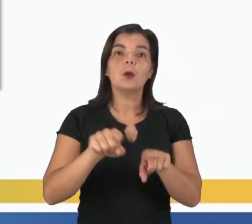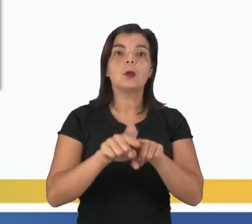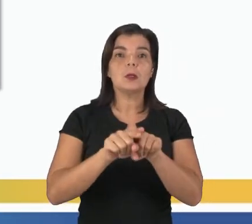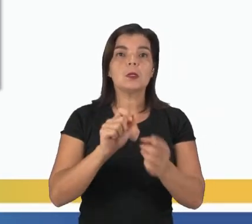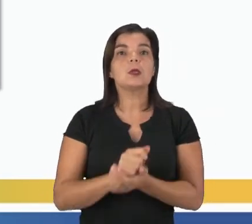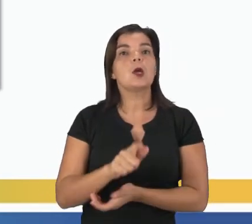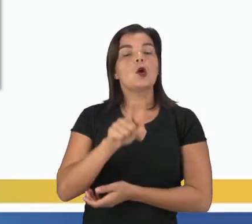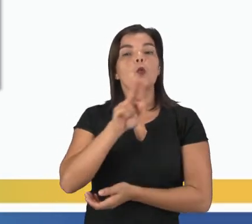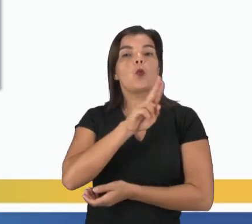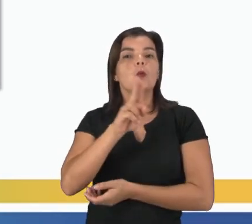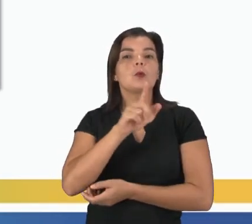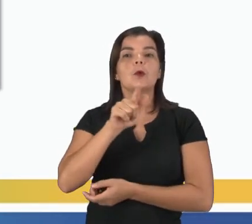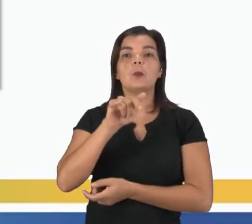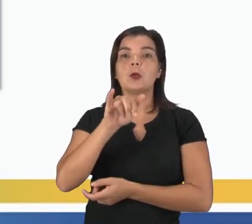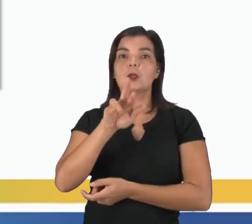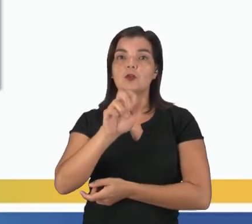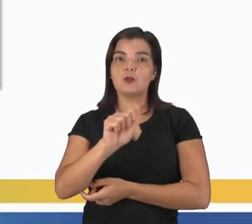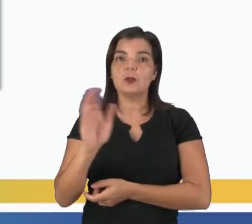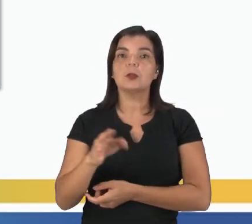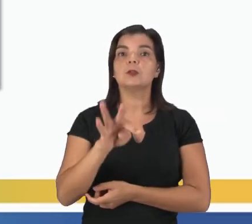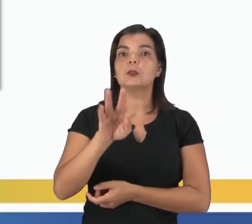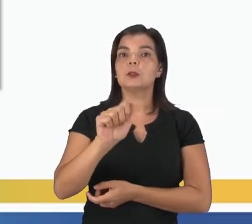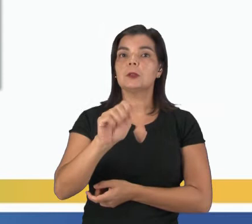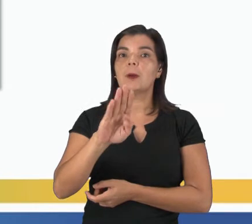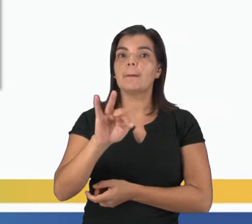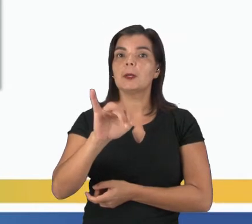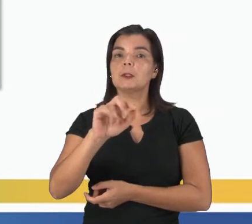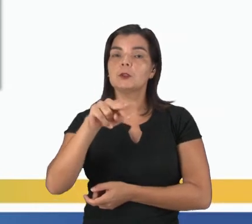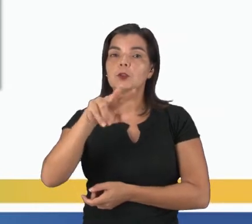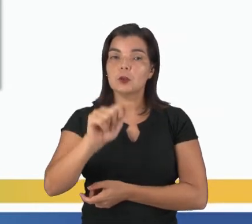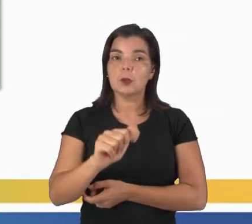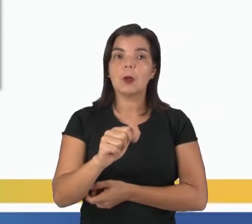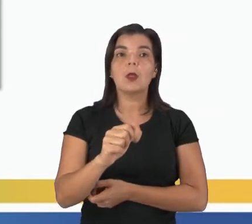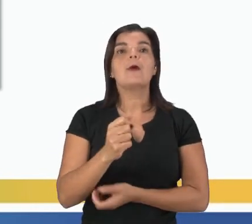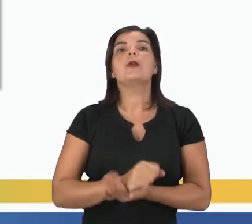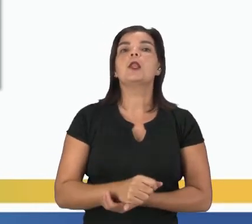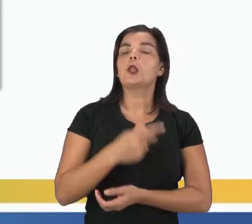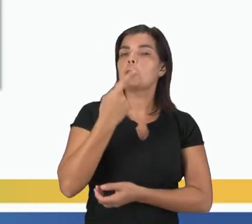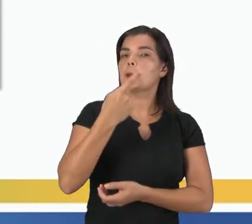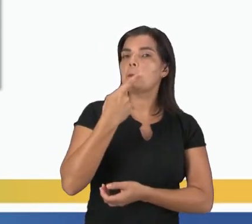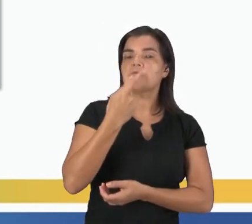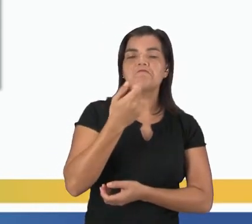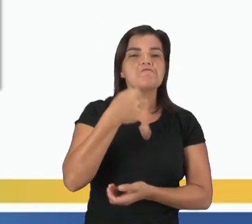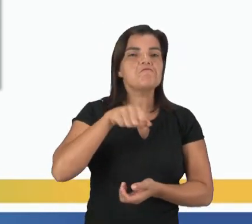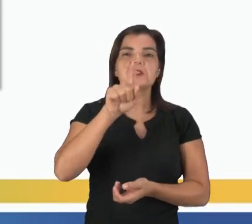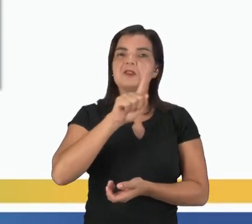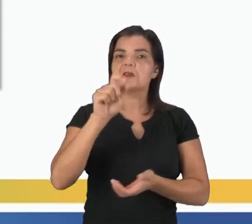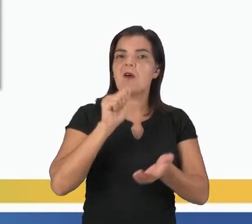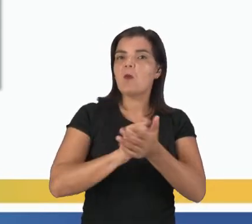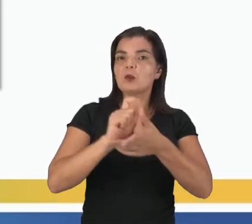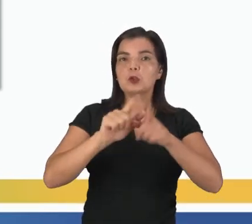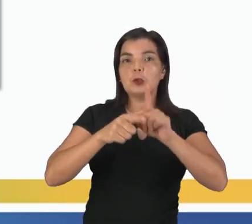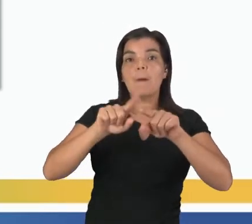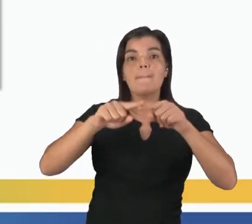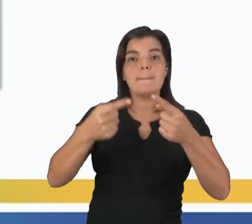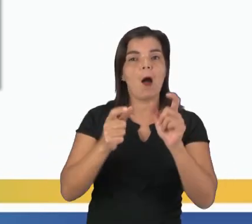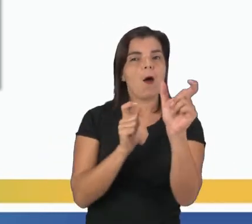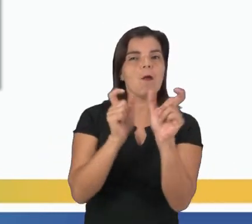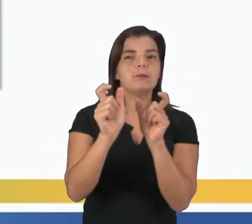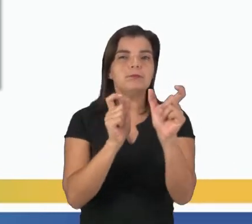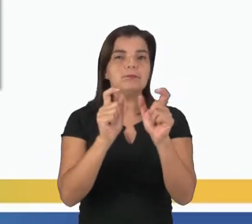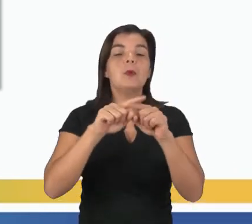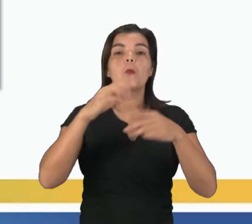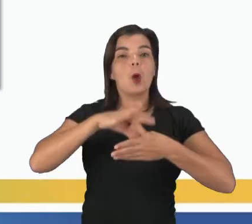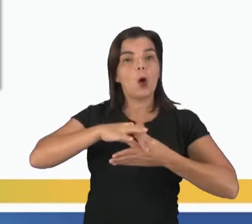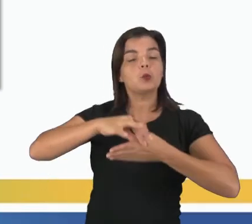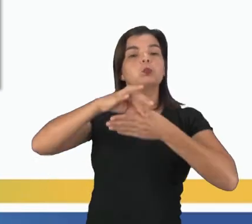de Tabatinga, é o nome da língua, falando não precisamos de letra, mas sim de palavra, entendeu? Então essa